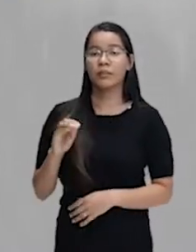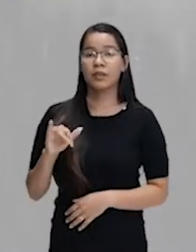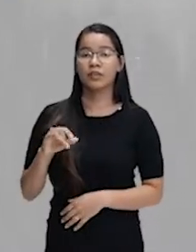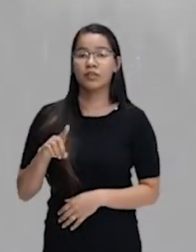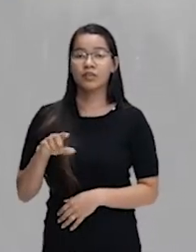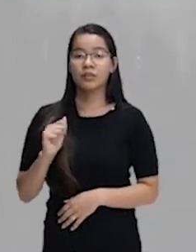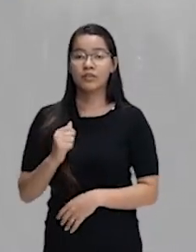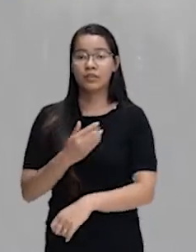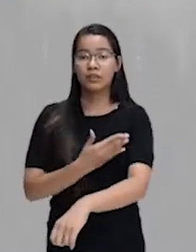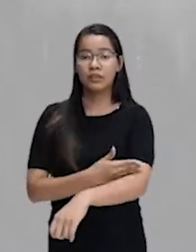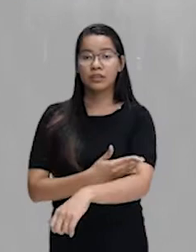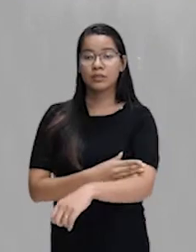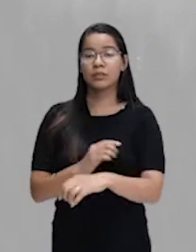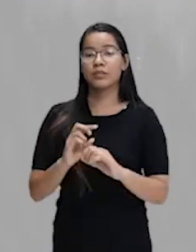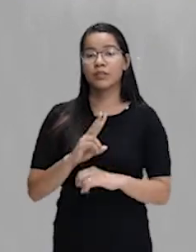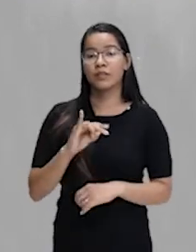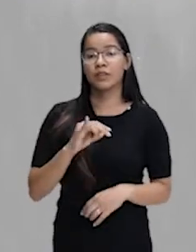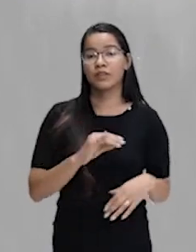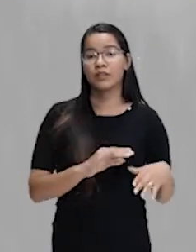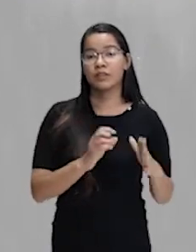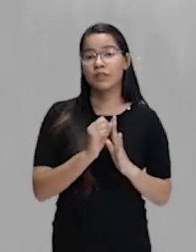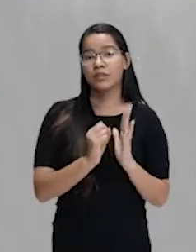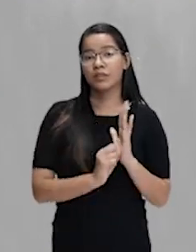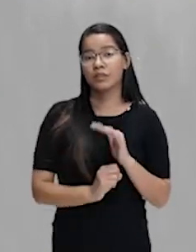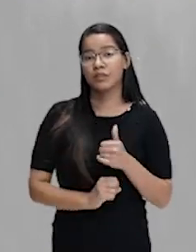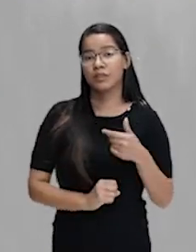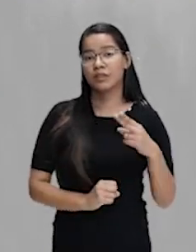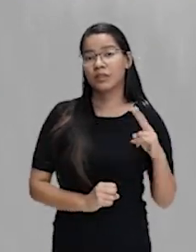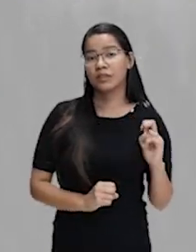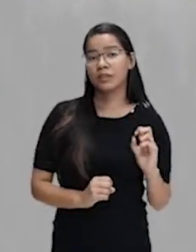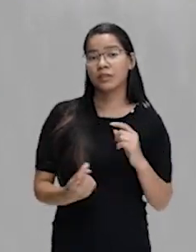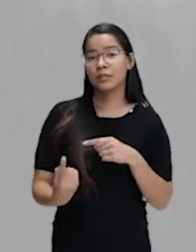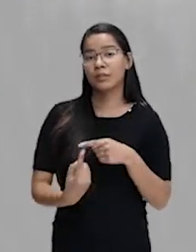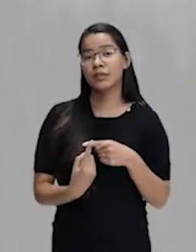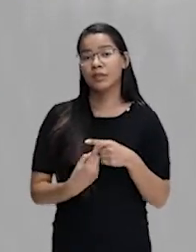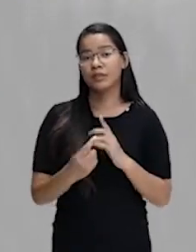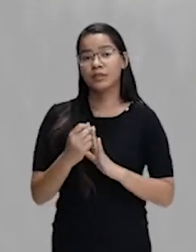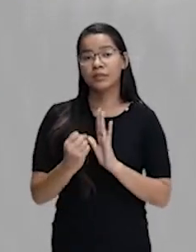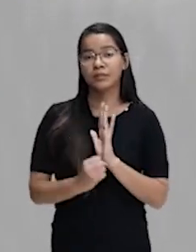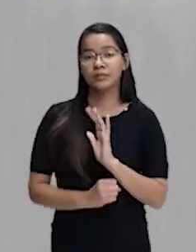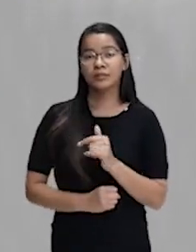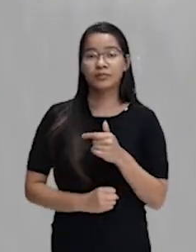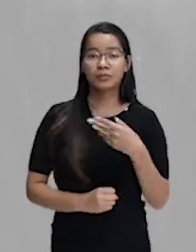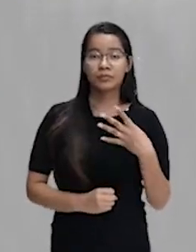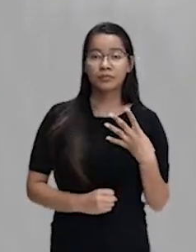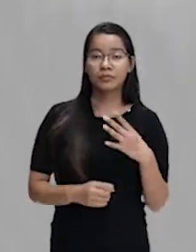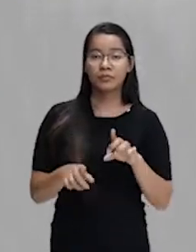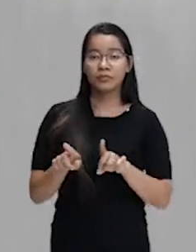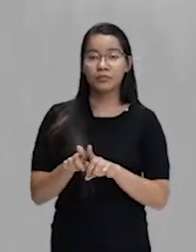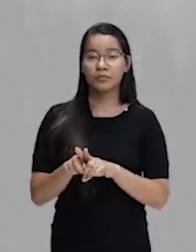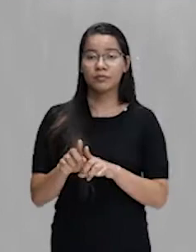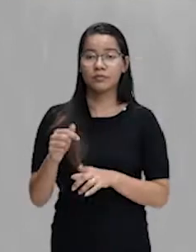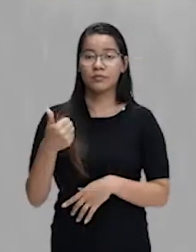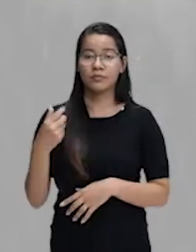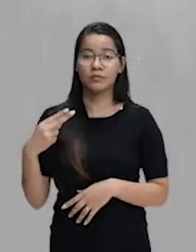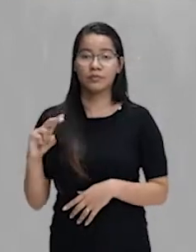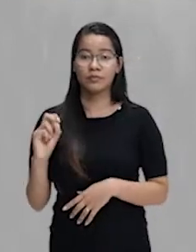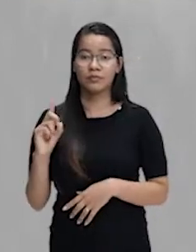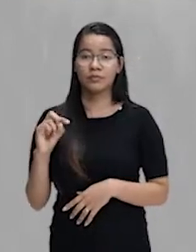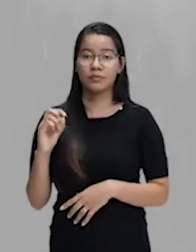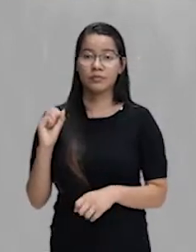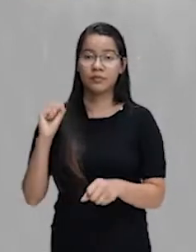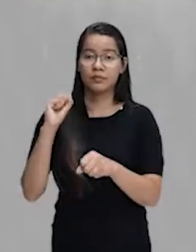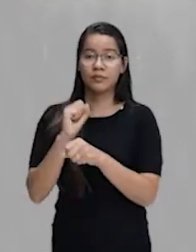século XV, mas os séculos XIV e XV é um momento de retração e não de expansão. E o